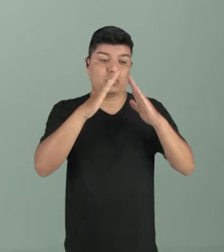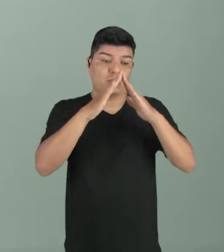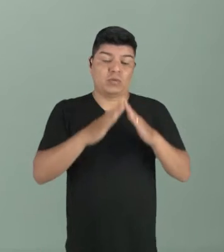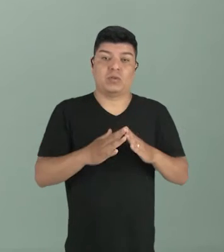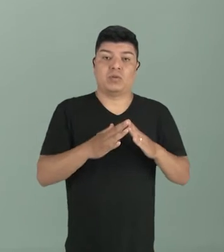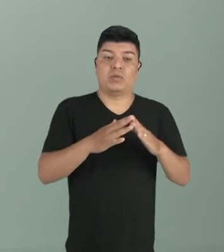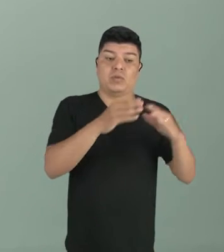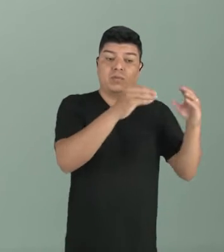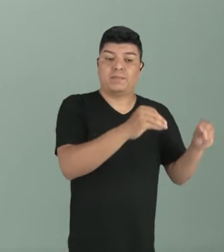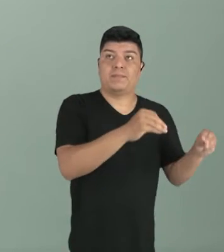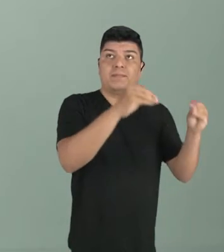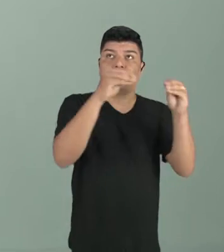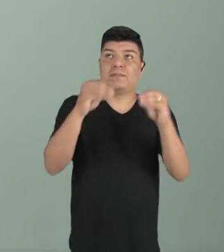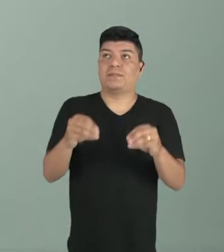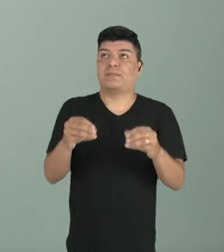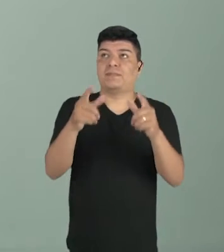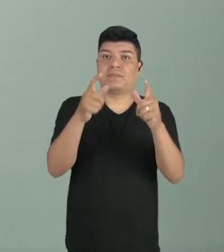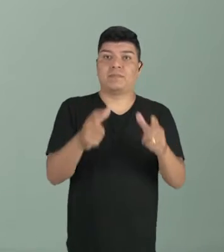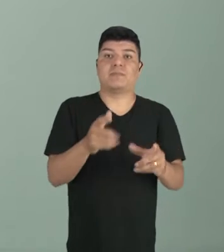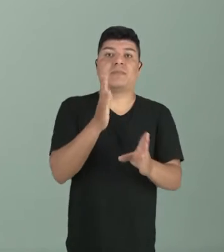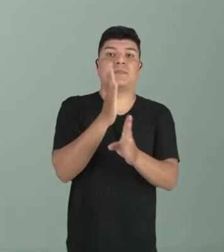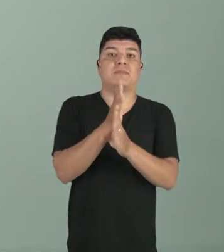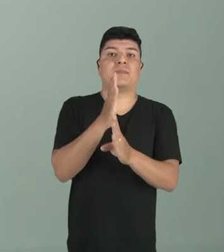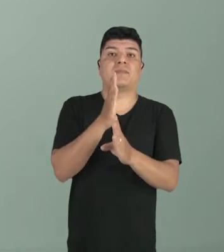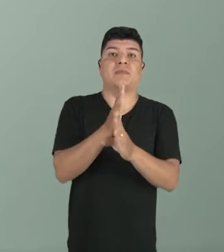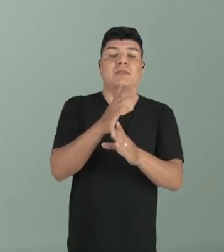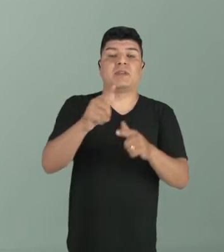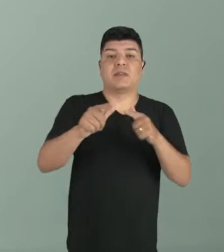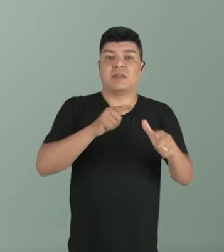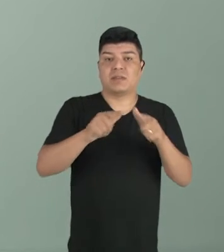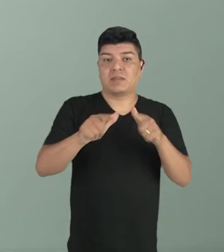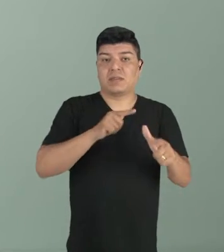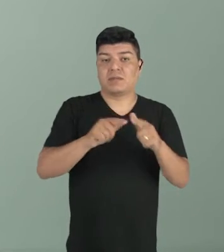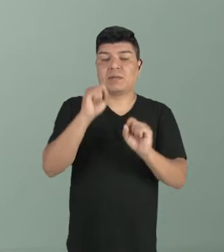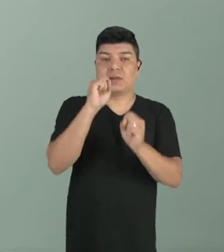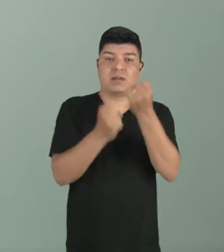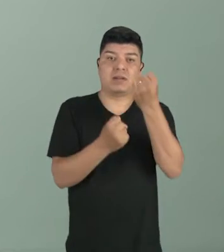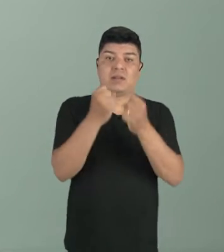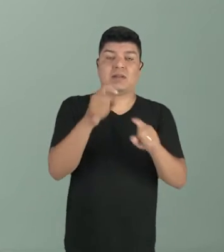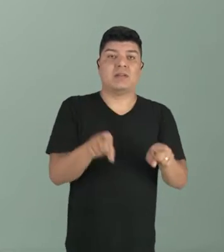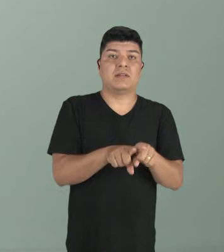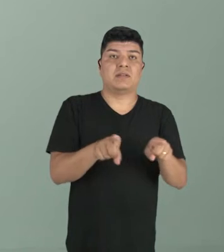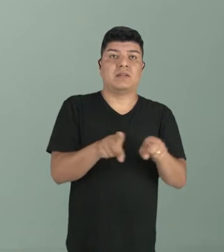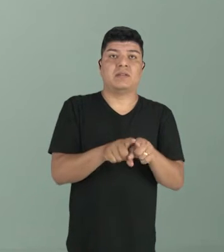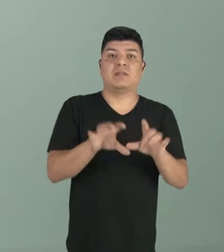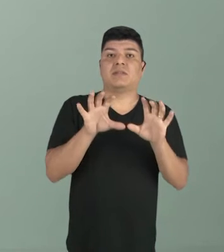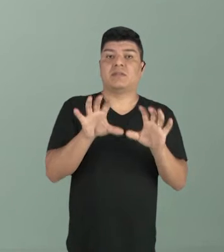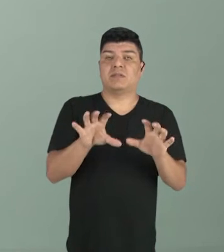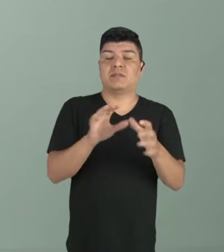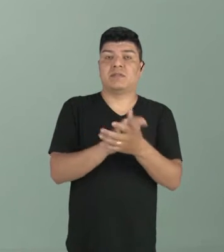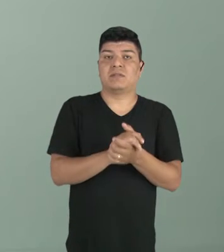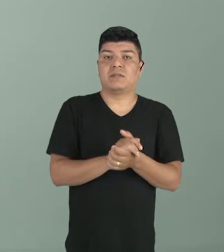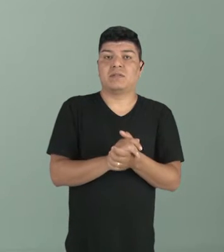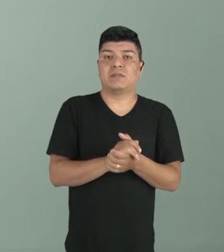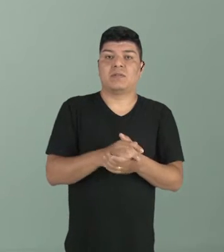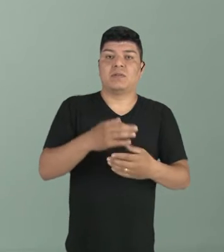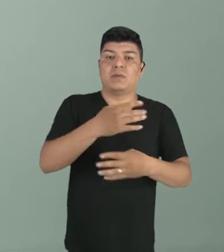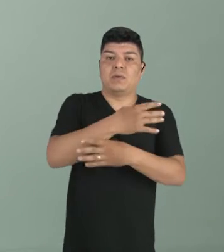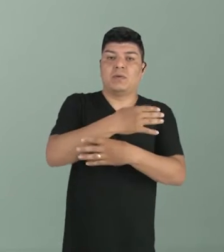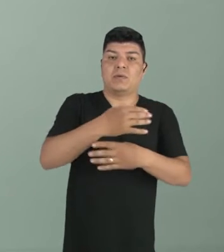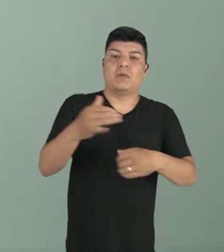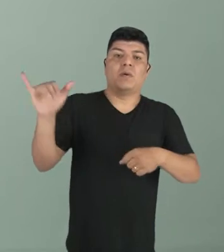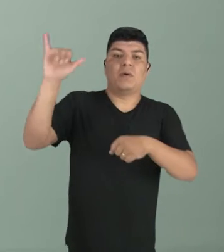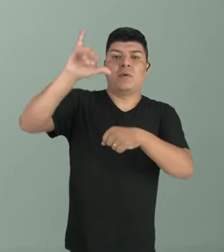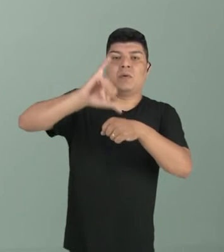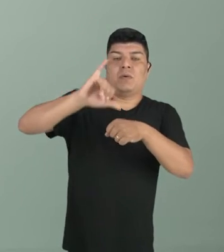esse deslocamento para essas áreas é justamente para trabalhar nessas indústrias e também se tornam grandes metrópoles, né,